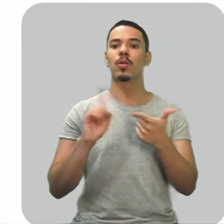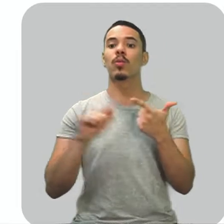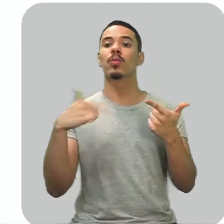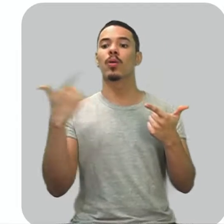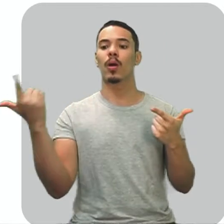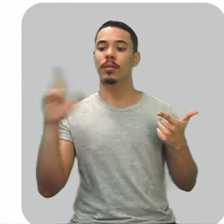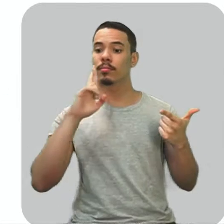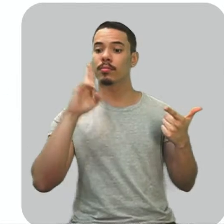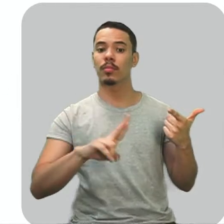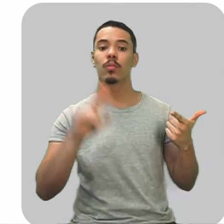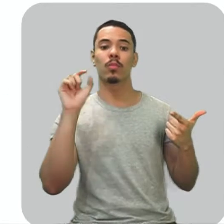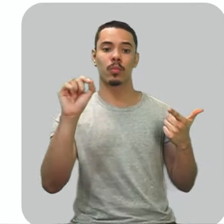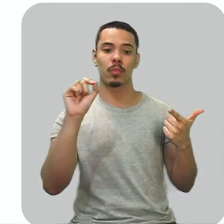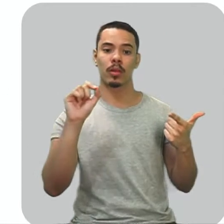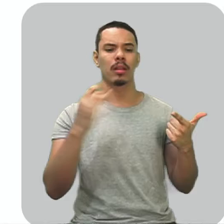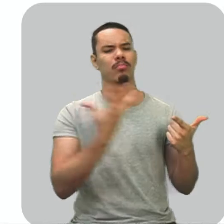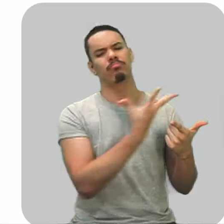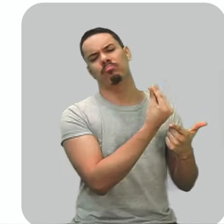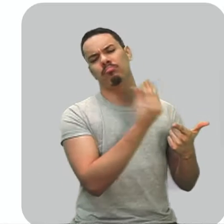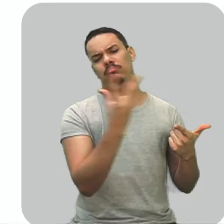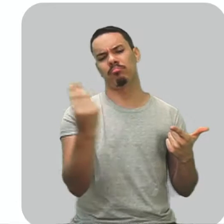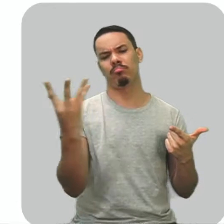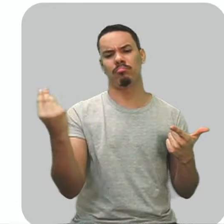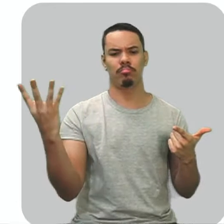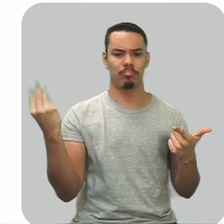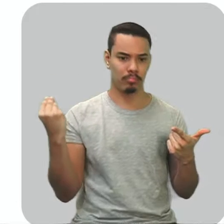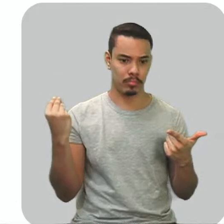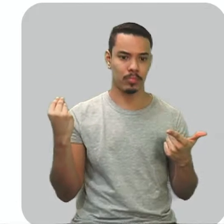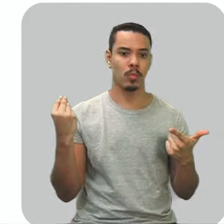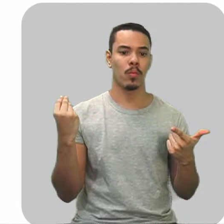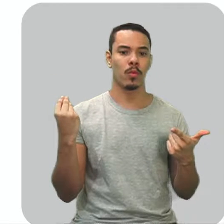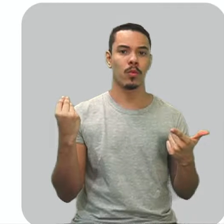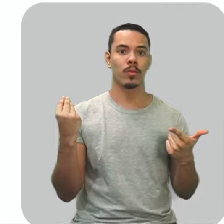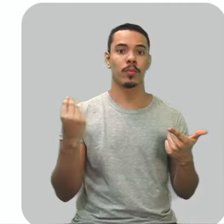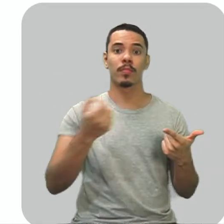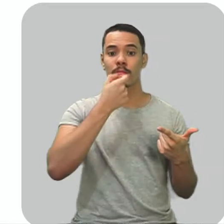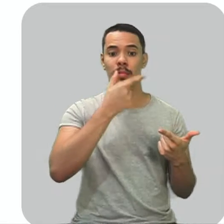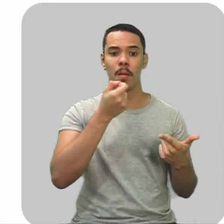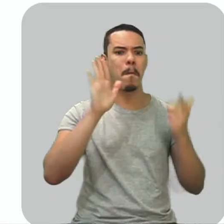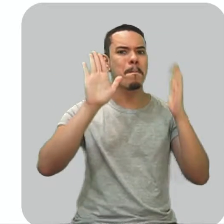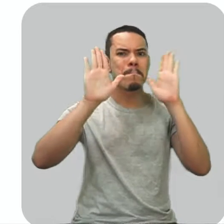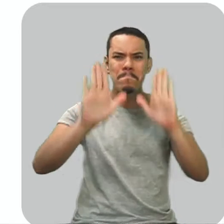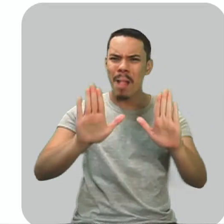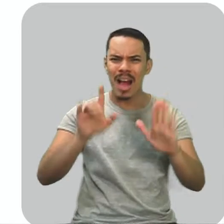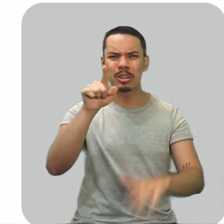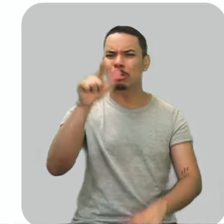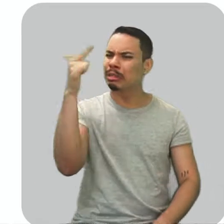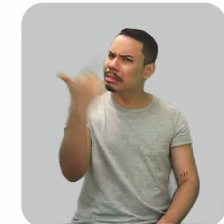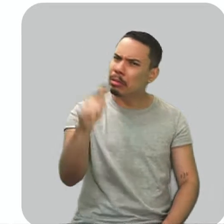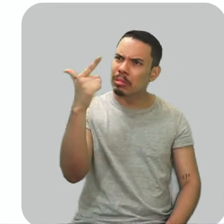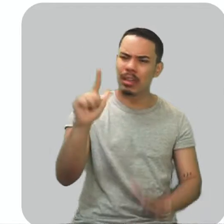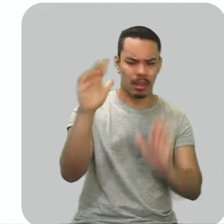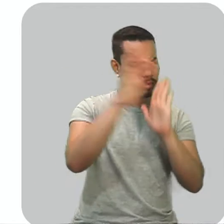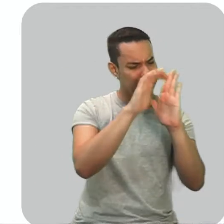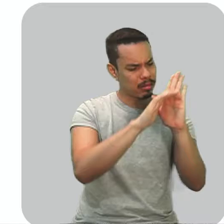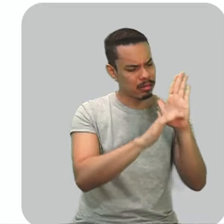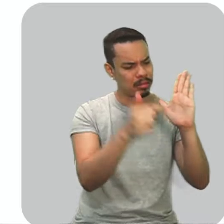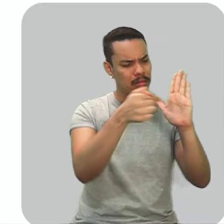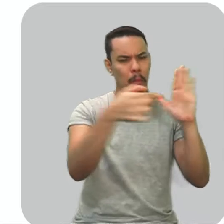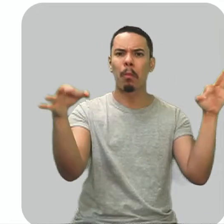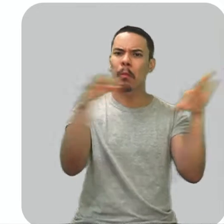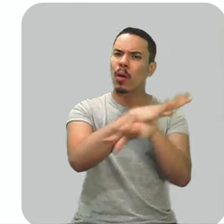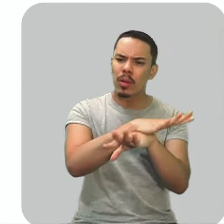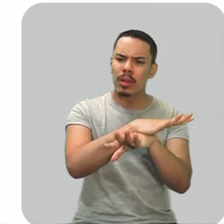ele fala assim são muitos medicamentos mas o senhor não tem um preceito eu